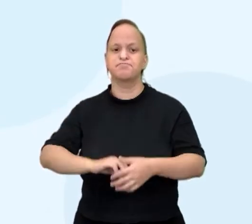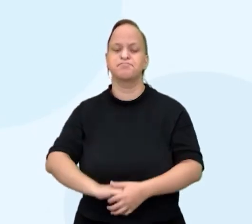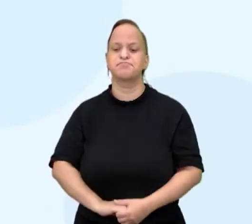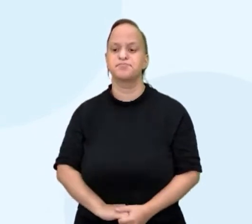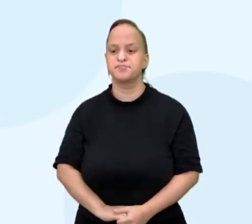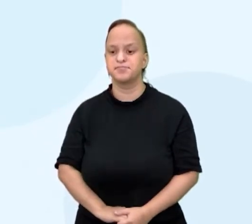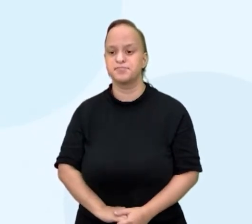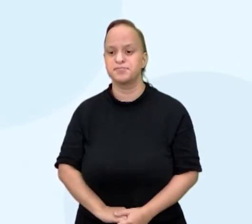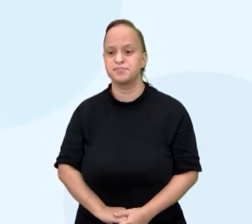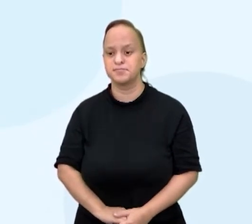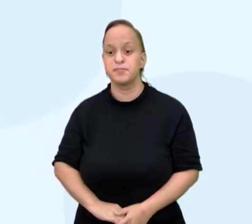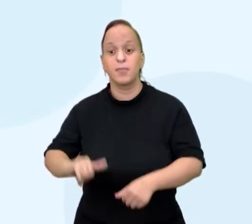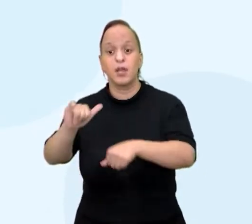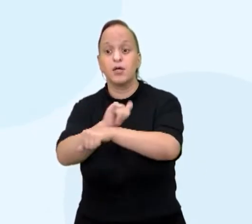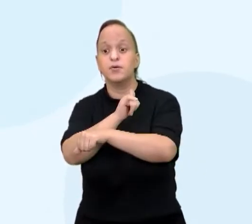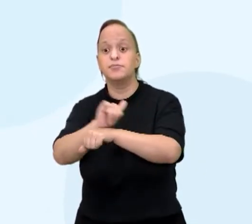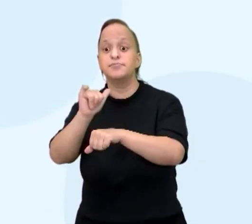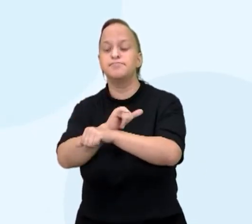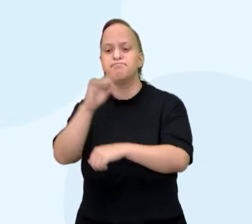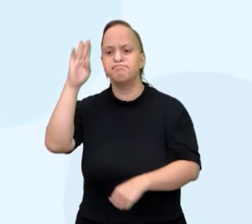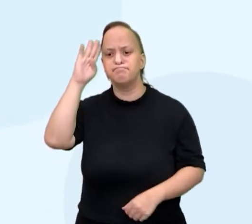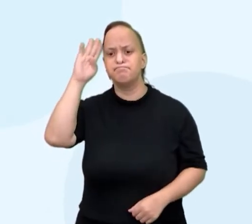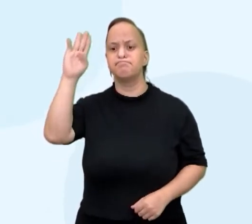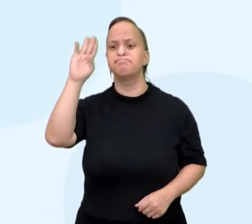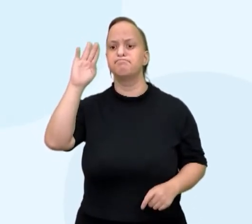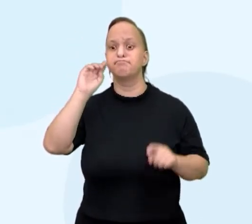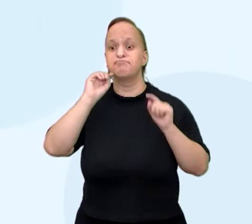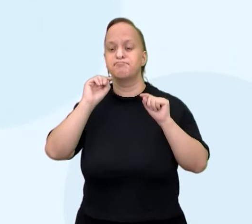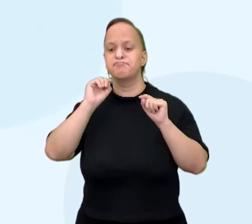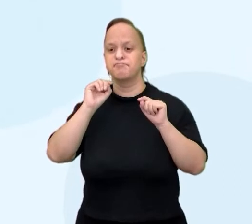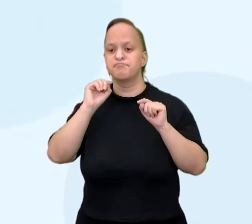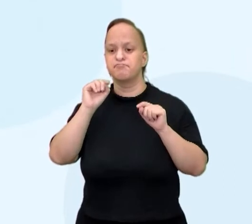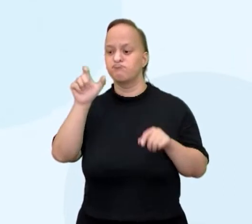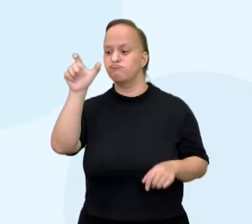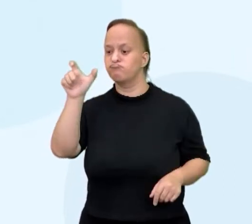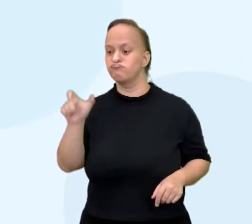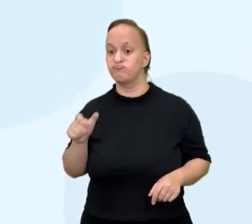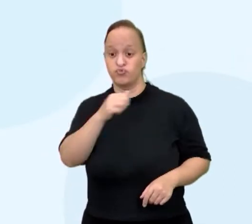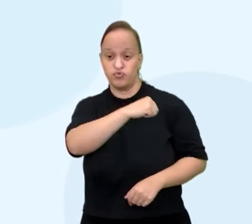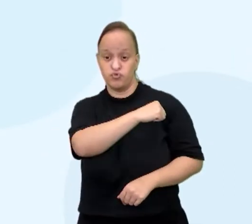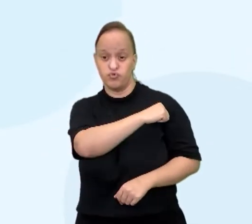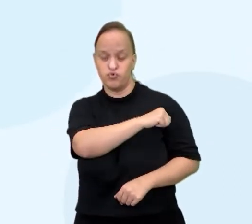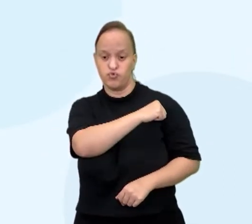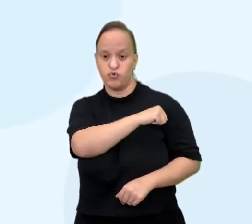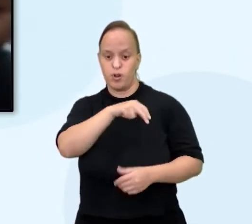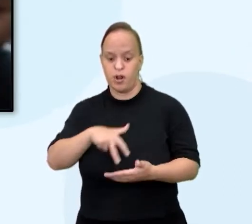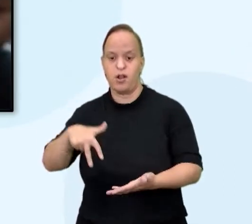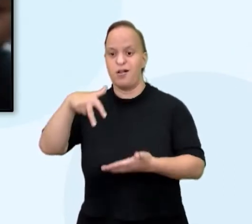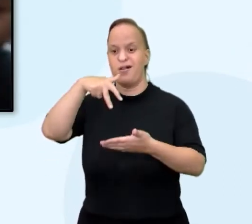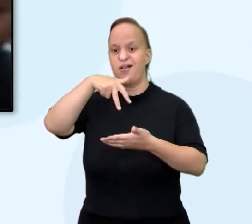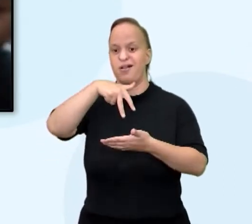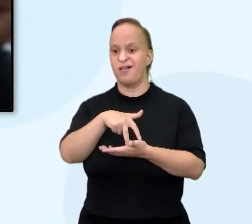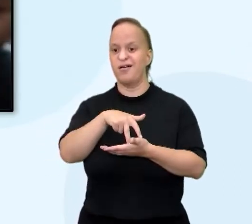ambiguidades. Qual que é a nossa estratégia principal? Sala de aula invertida, onde o aluno é o protagonista e o professor vai